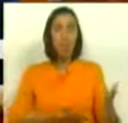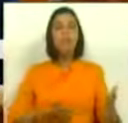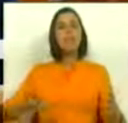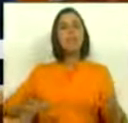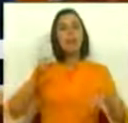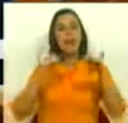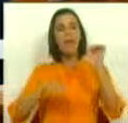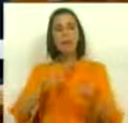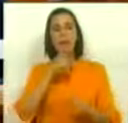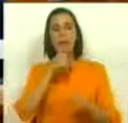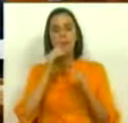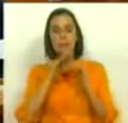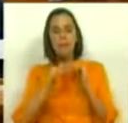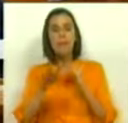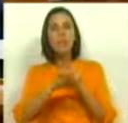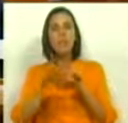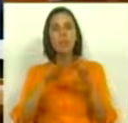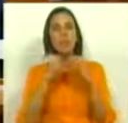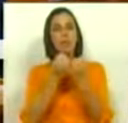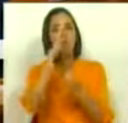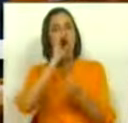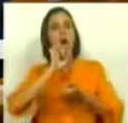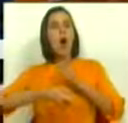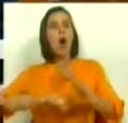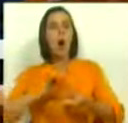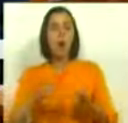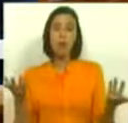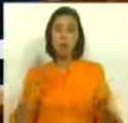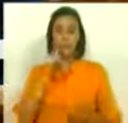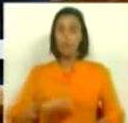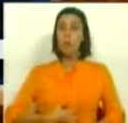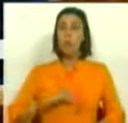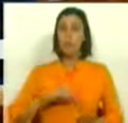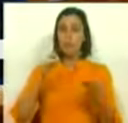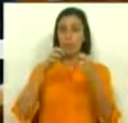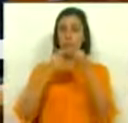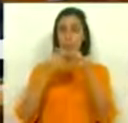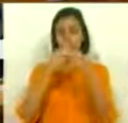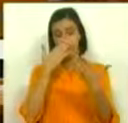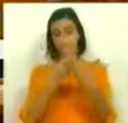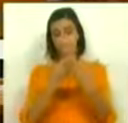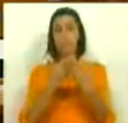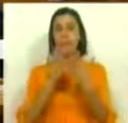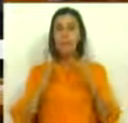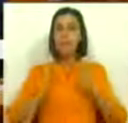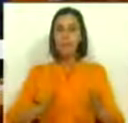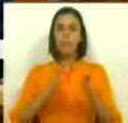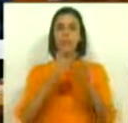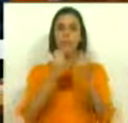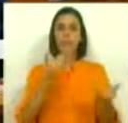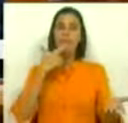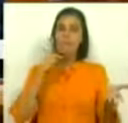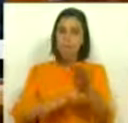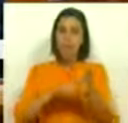põe em causa a sustentabilidade do Estado Social. Perante a dimensão do problema, impõe-se enfrentá-lo